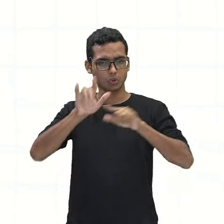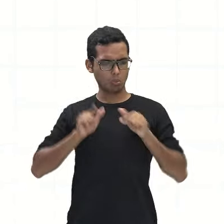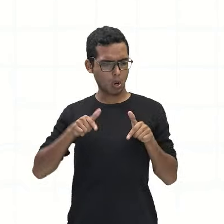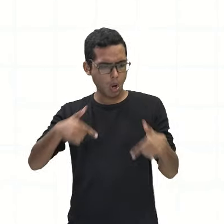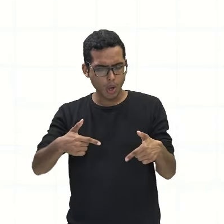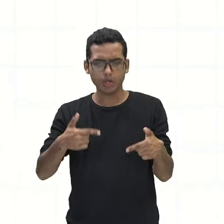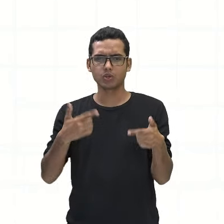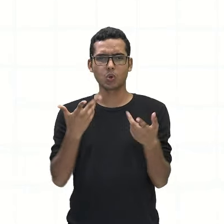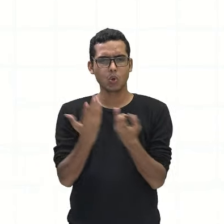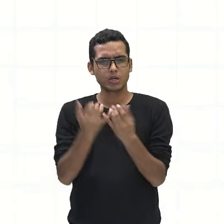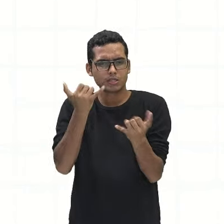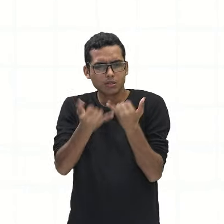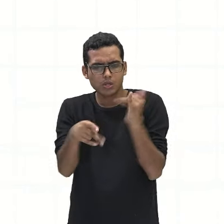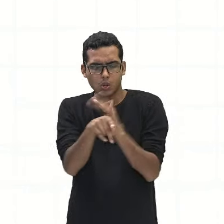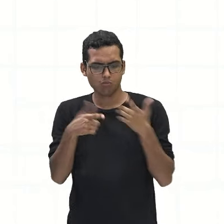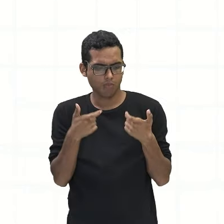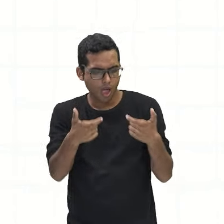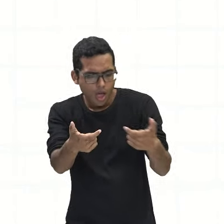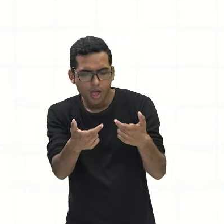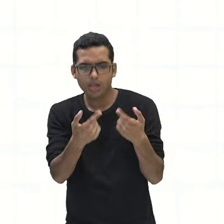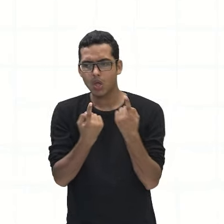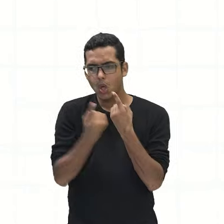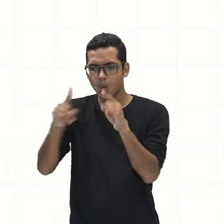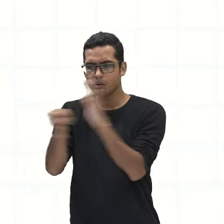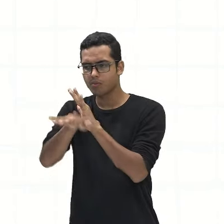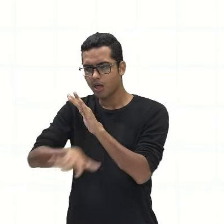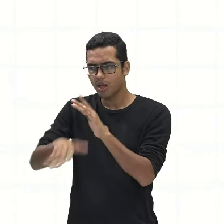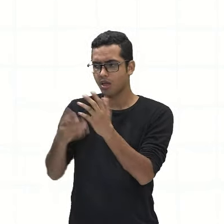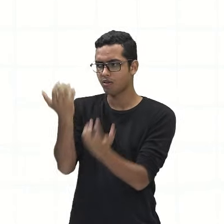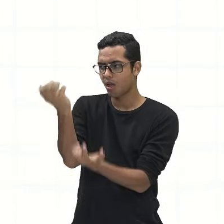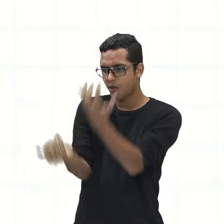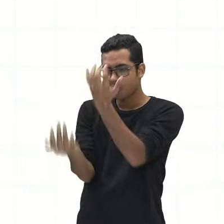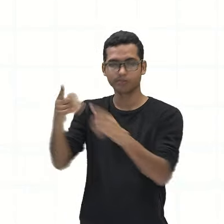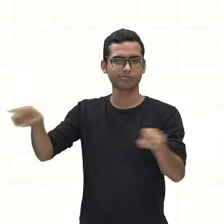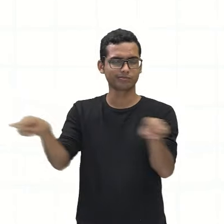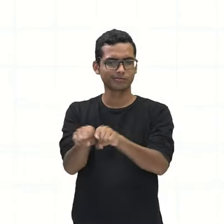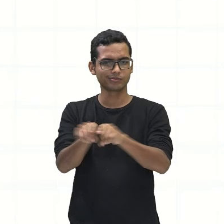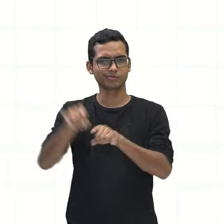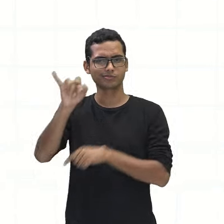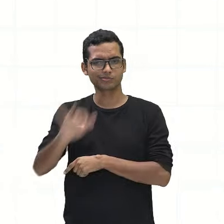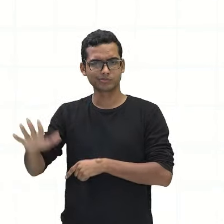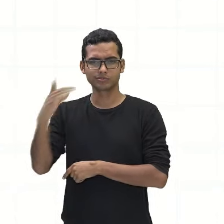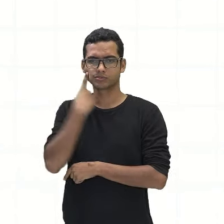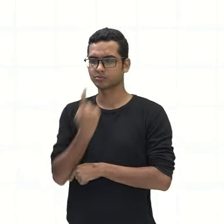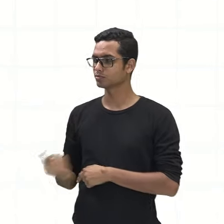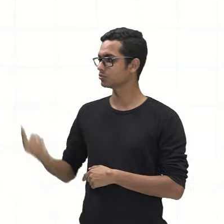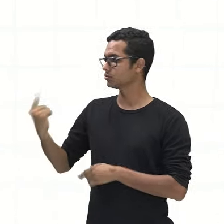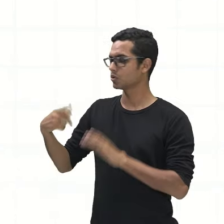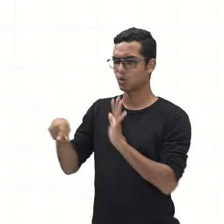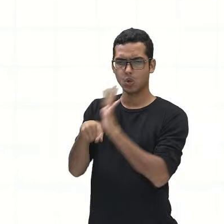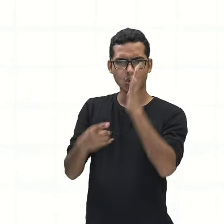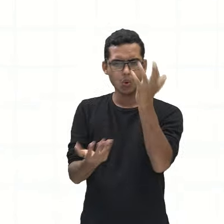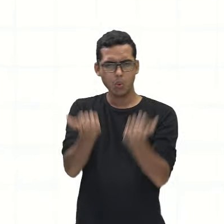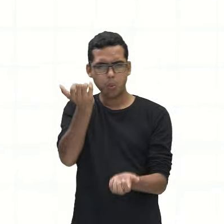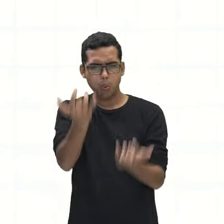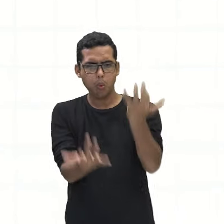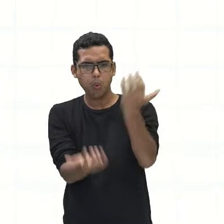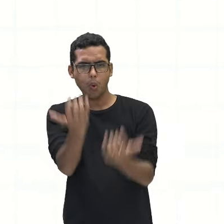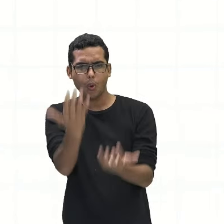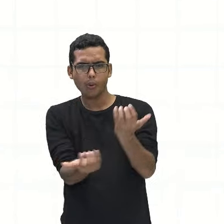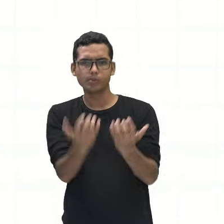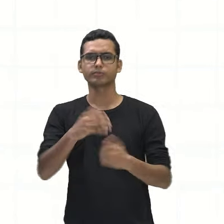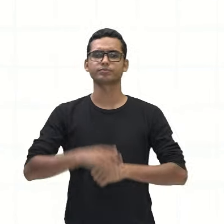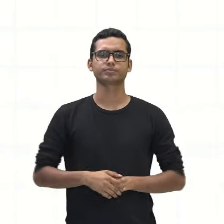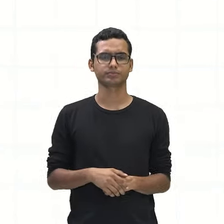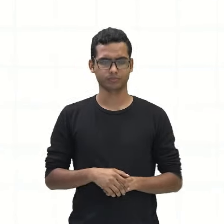guerra contra as queimadas. Temos imagem aqui do fogo também, olha, notem aí que temos aqui a imagem do fogo,